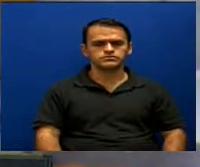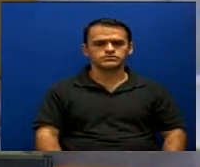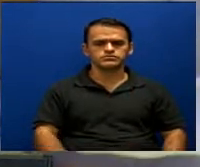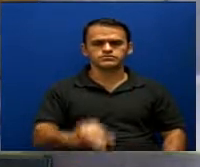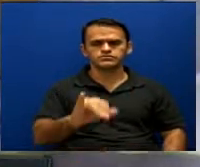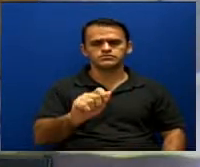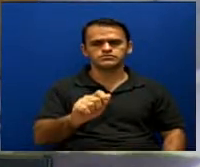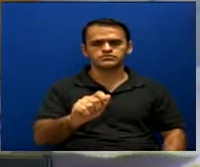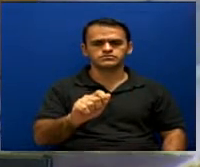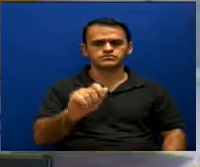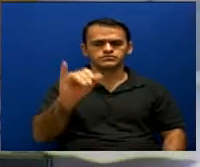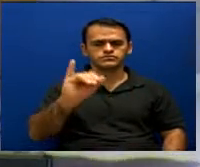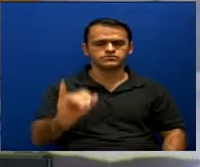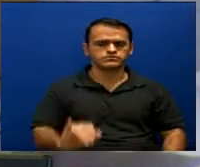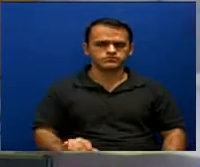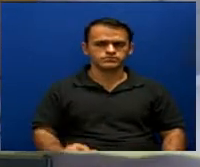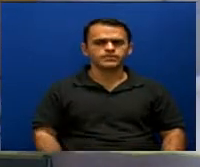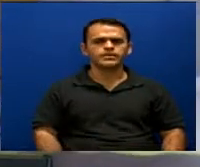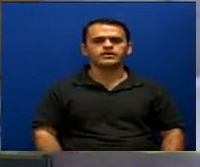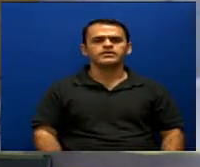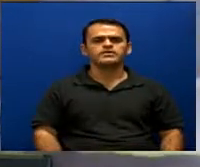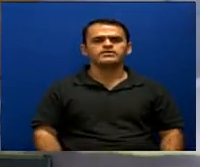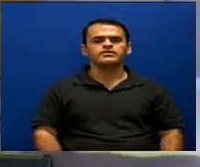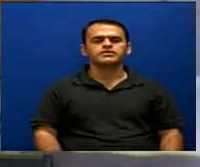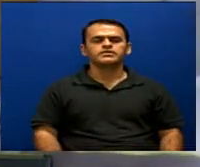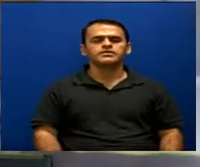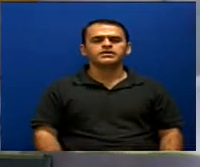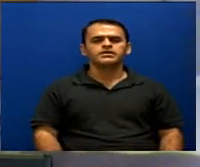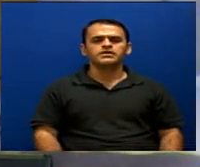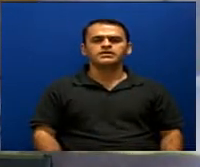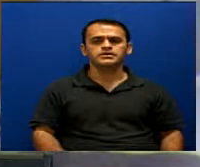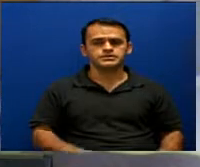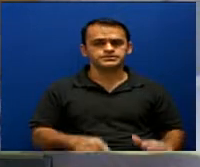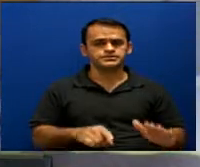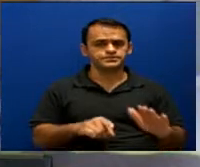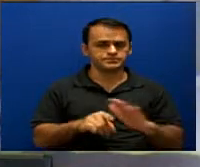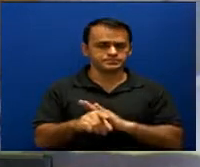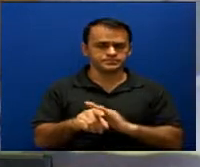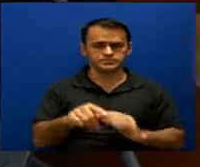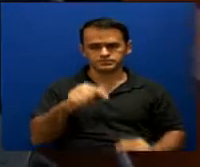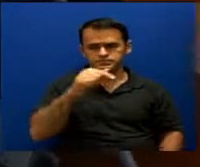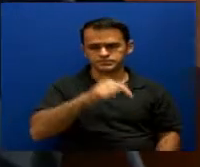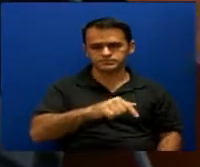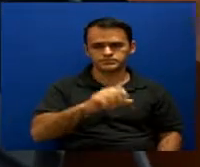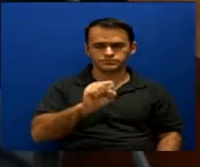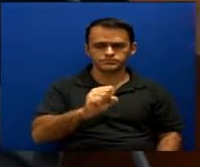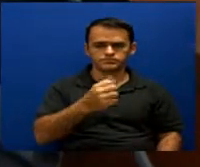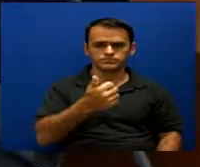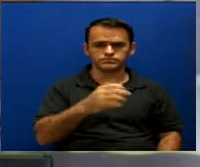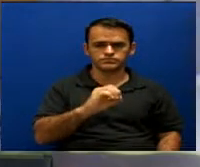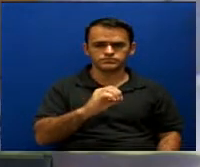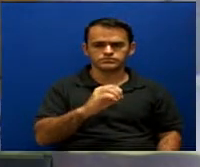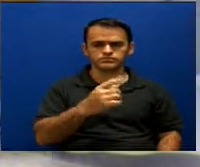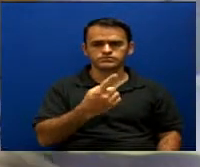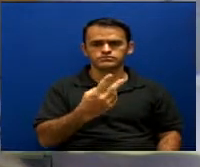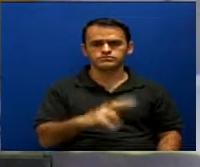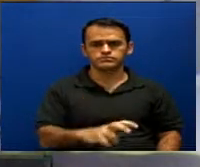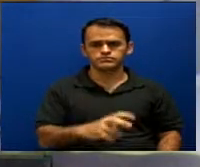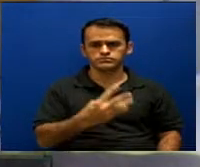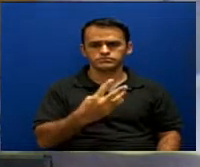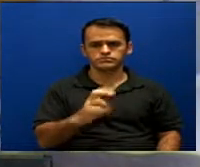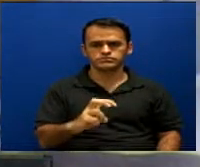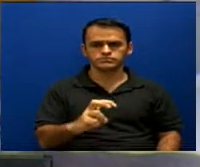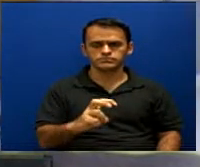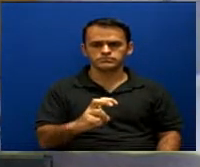Yara. Agora, então, vamos colocar em votação... nós estamos a 7, a 8, a 10, a 11, a 12, a 14, a 15, a